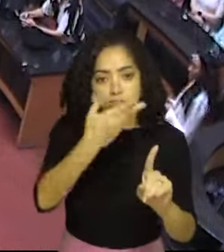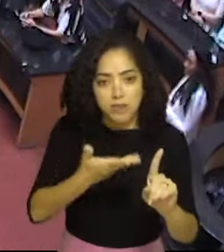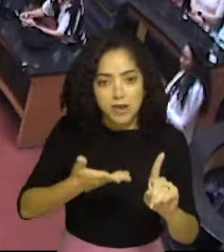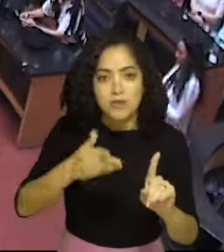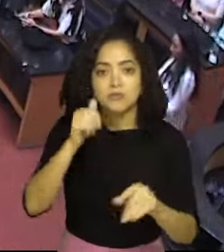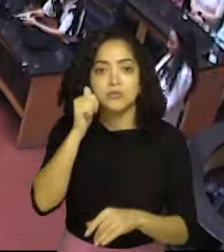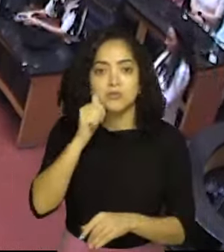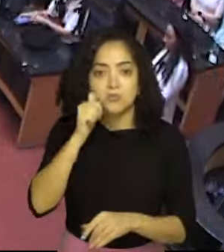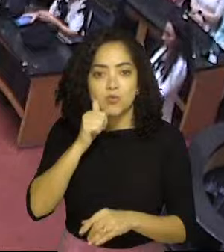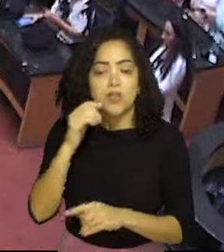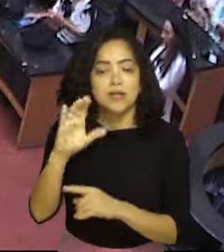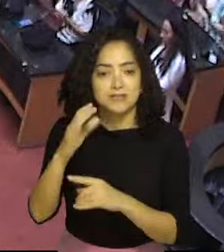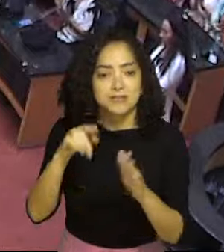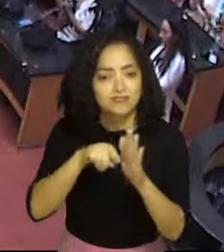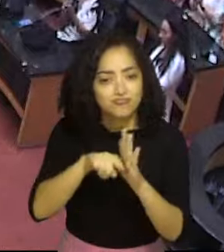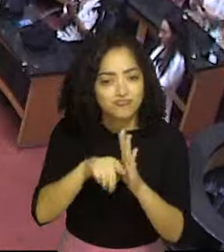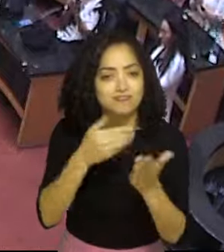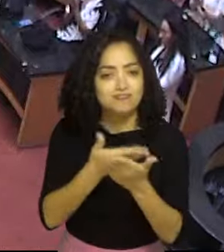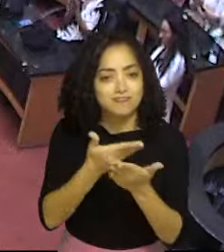cientistas. Muito bem.